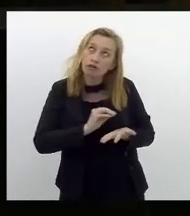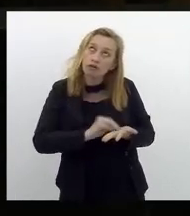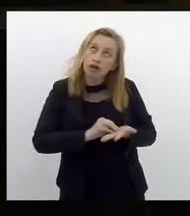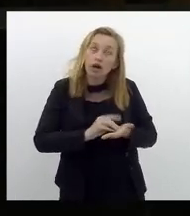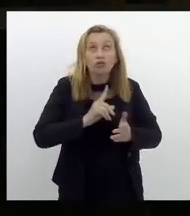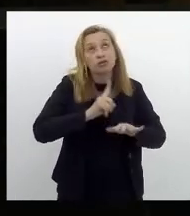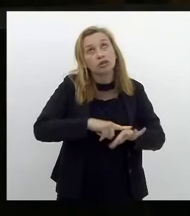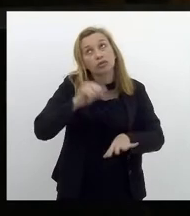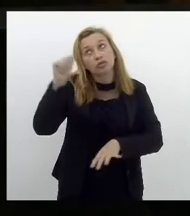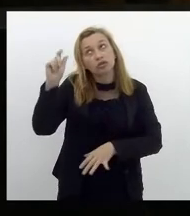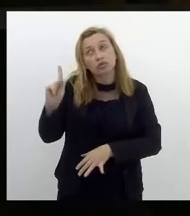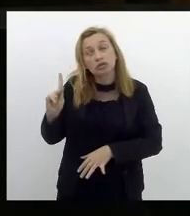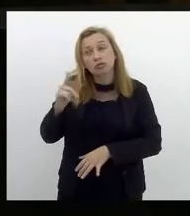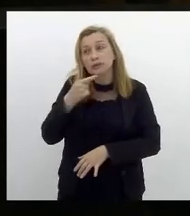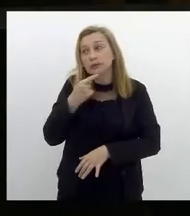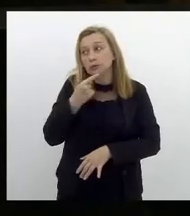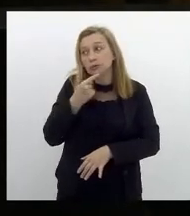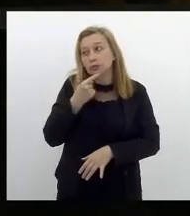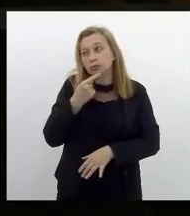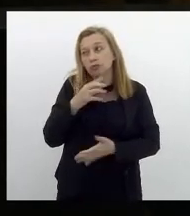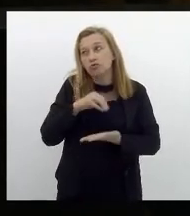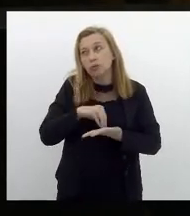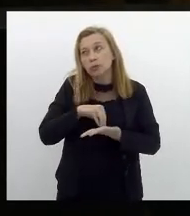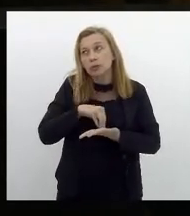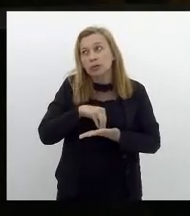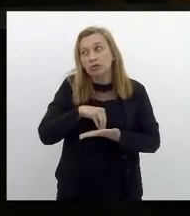de aposentadoria